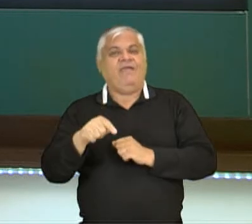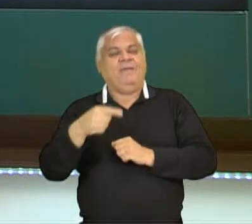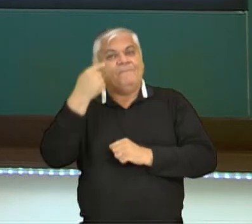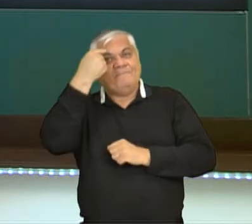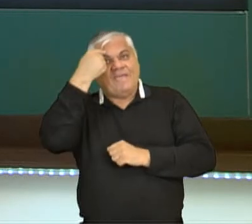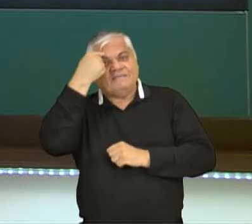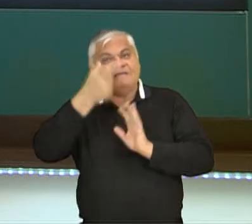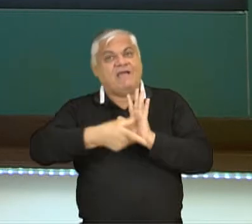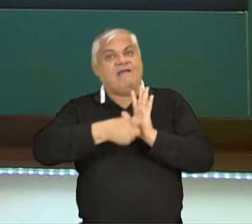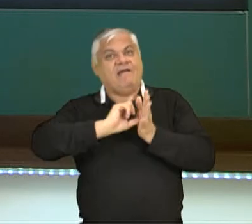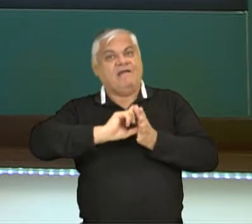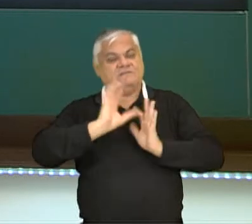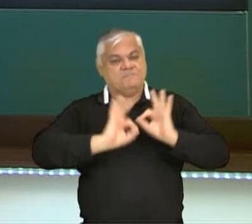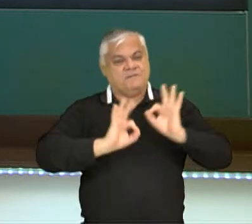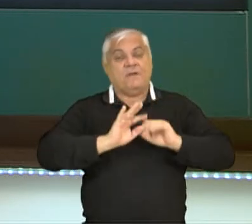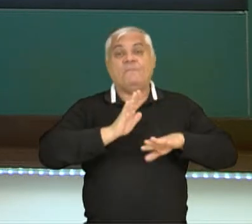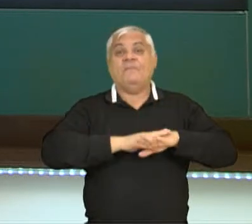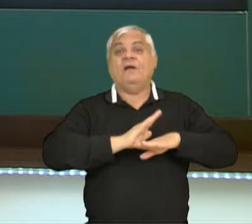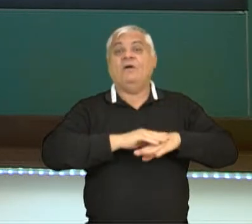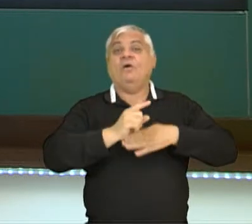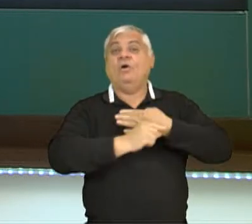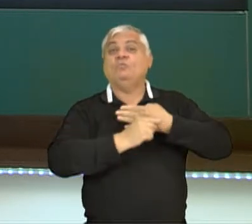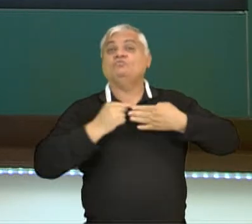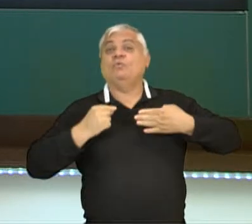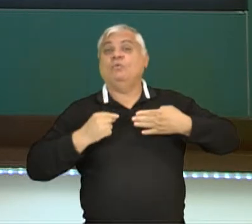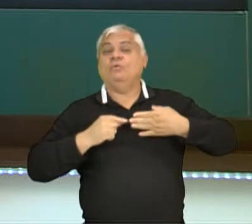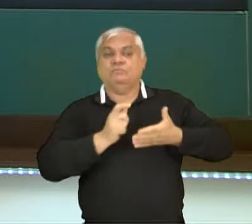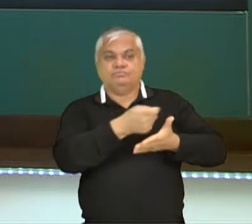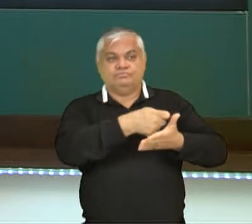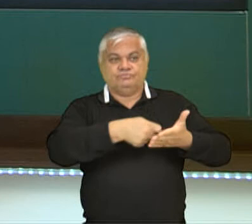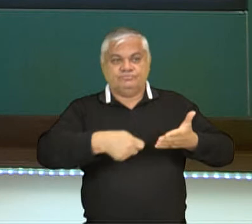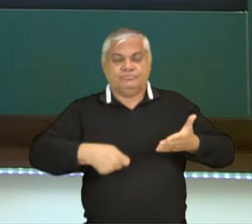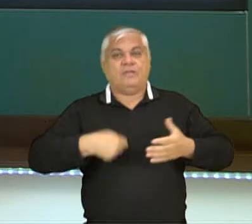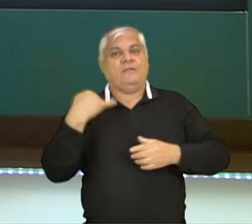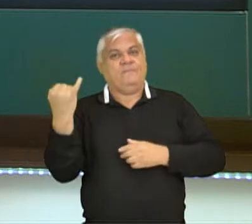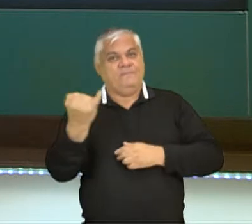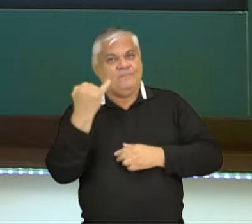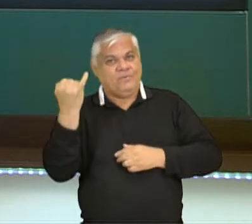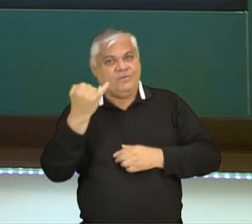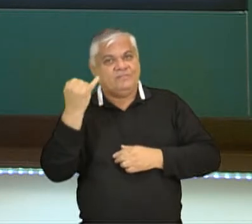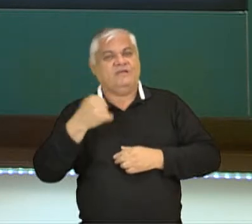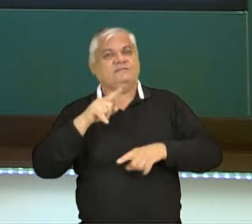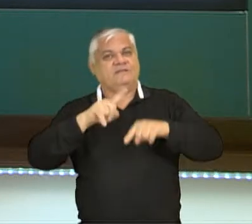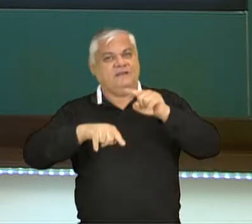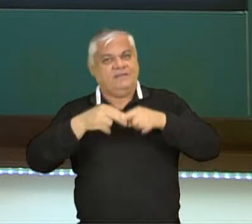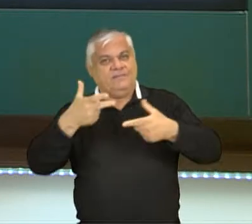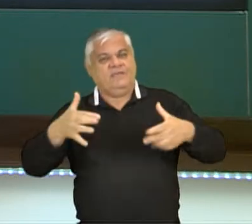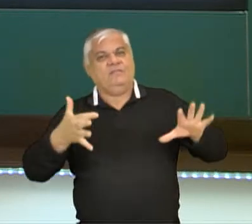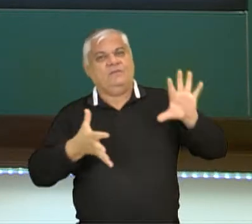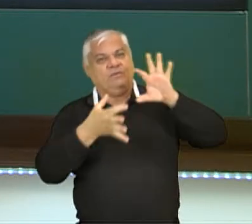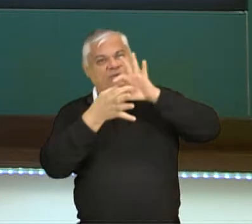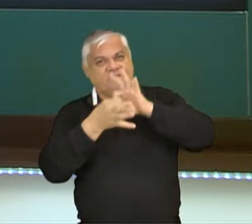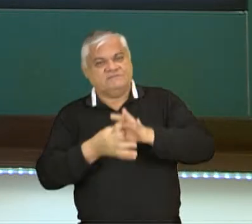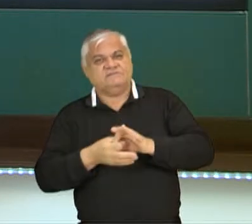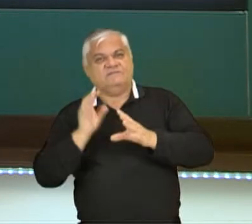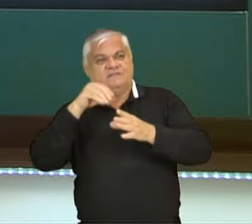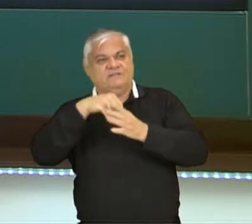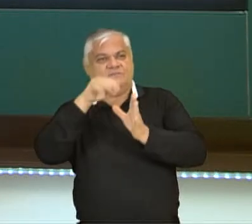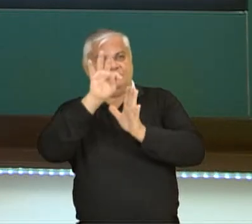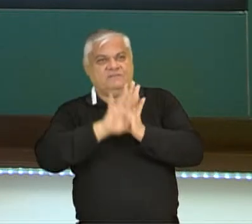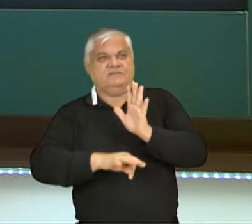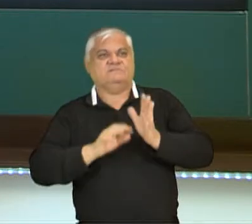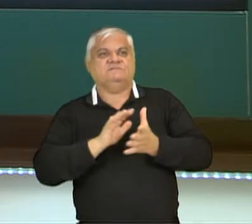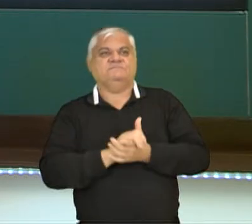pensados previamente pelo escritor, pelo autor do texto. Daí a importância dos elementos coesivos dentro de um texto,